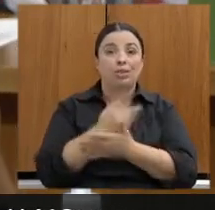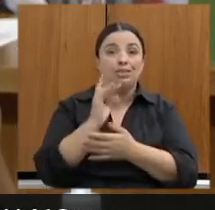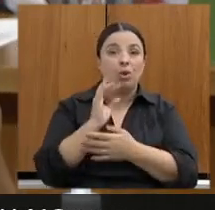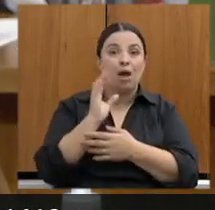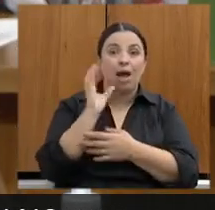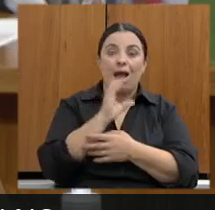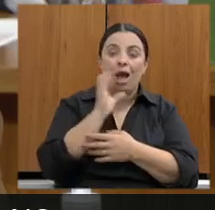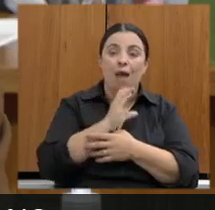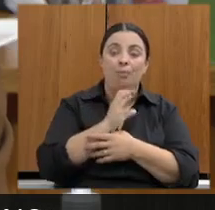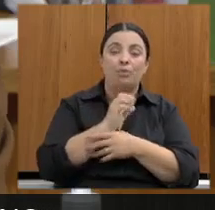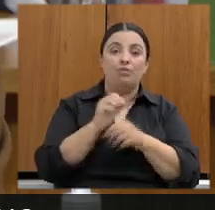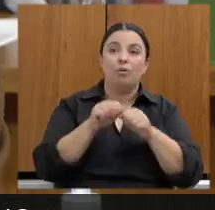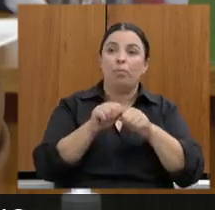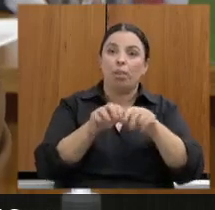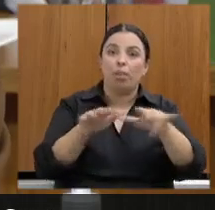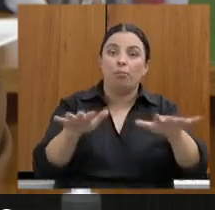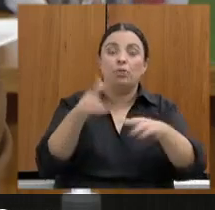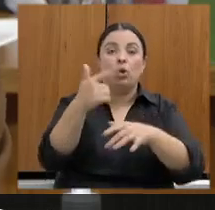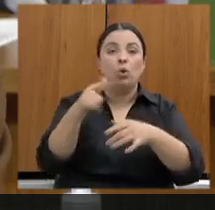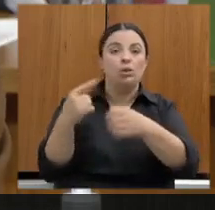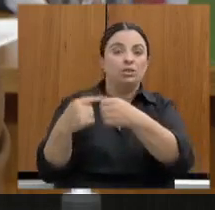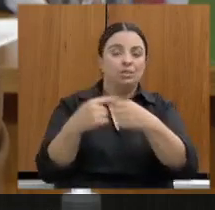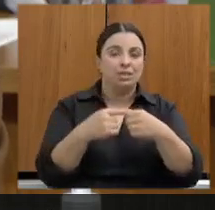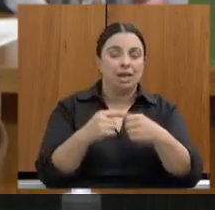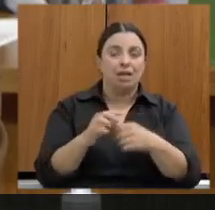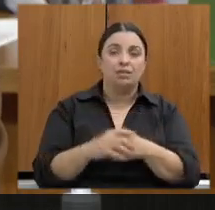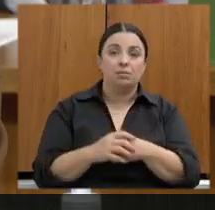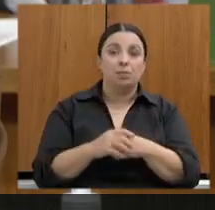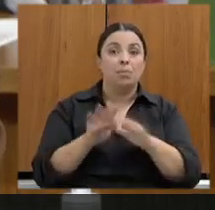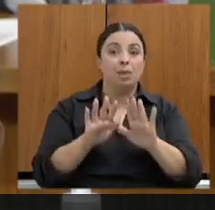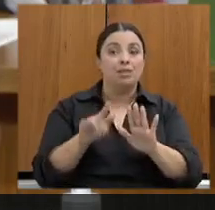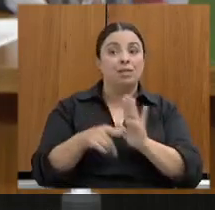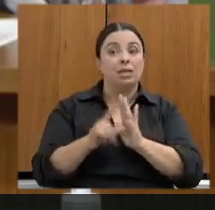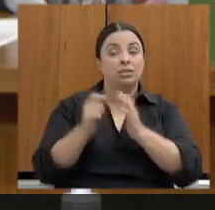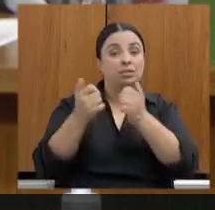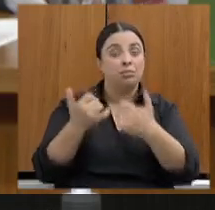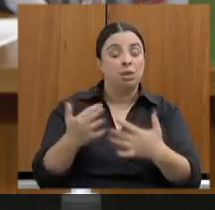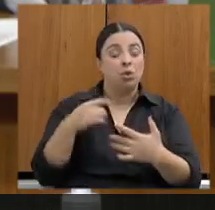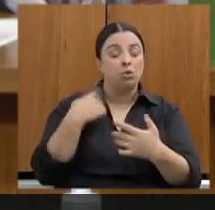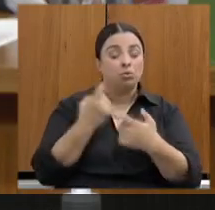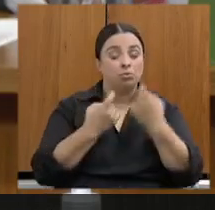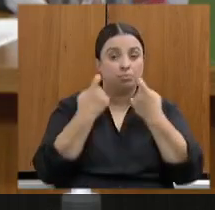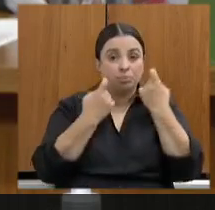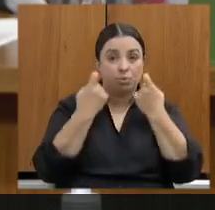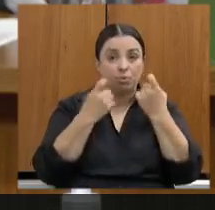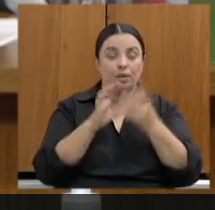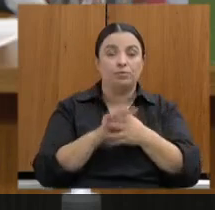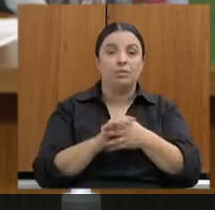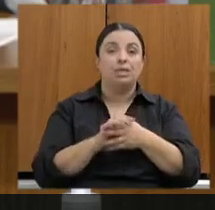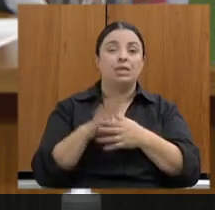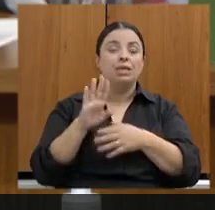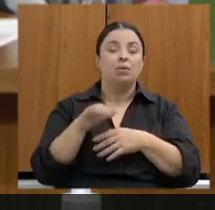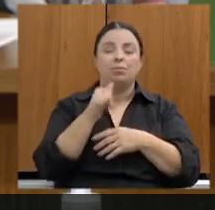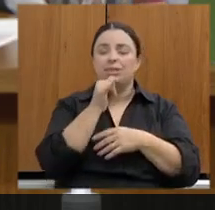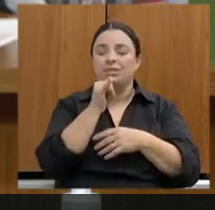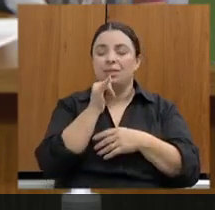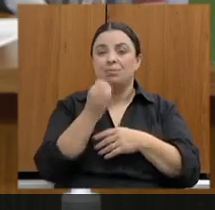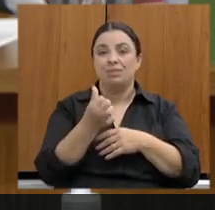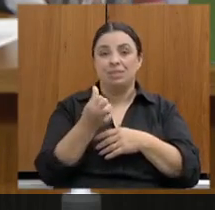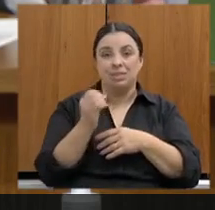falou da nossa preocupação e cerca de uns 60 dias nós estamos com uma força-tarefa Então já há uma um